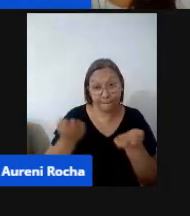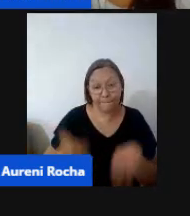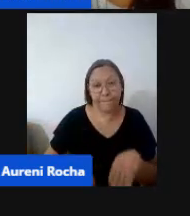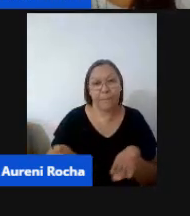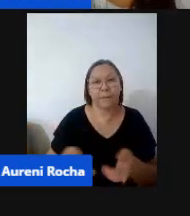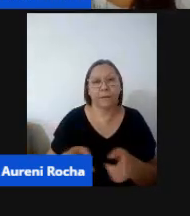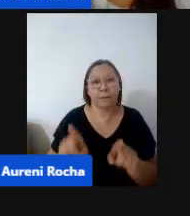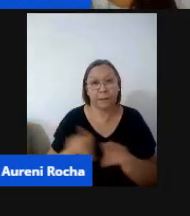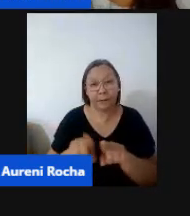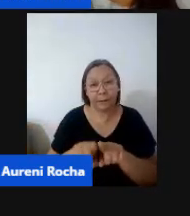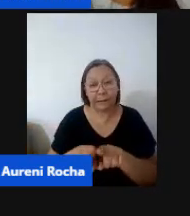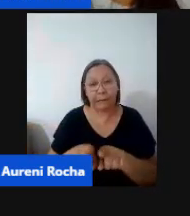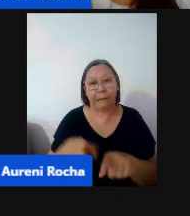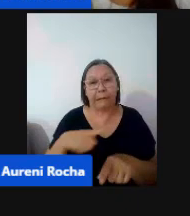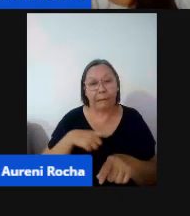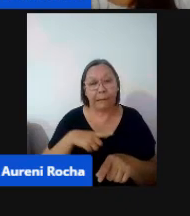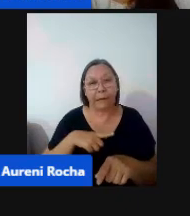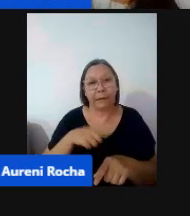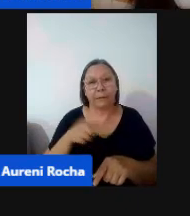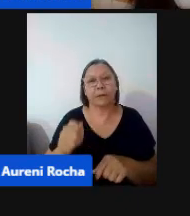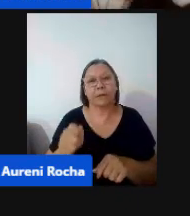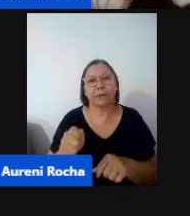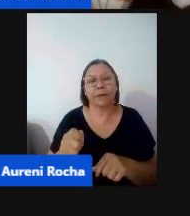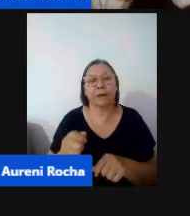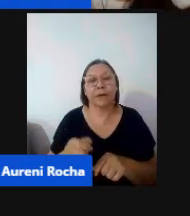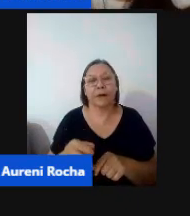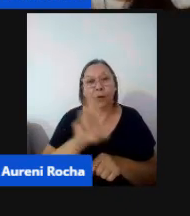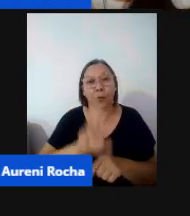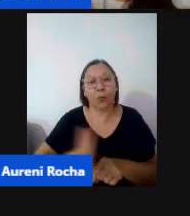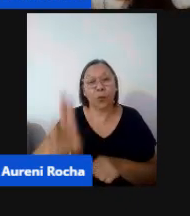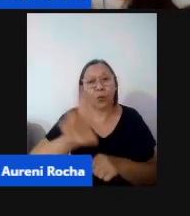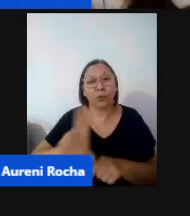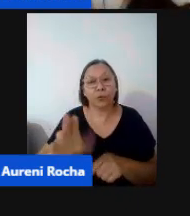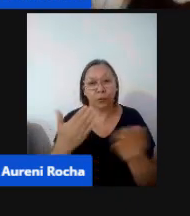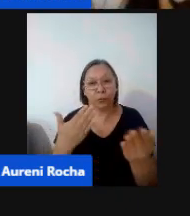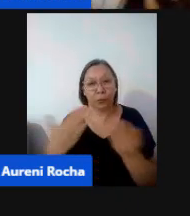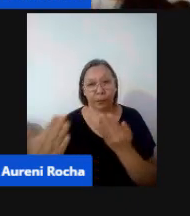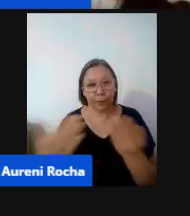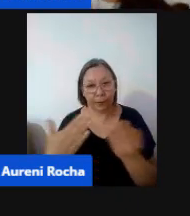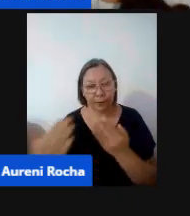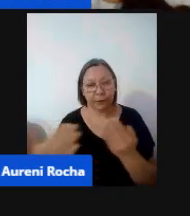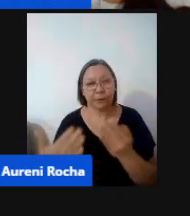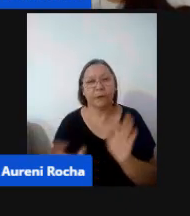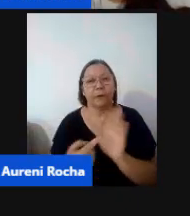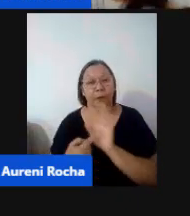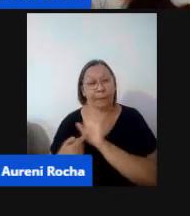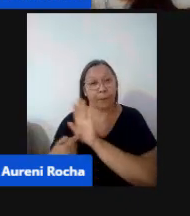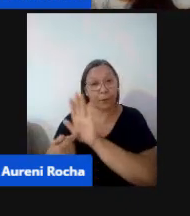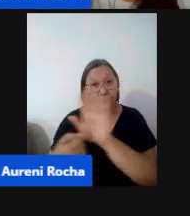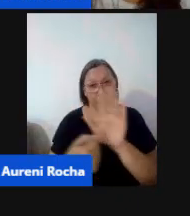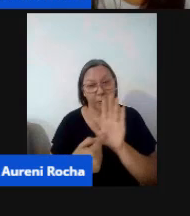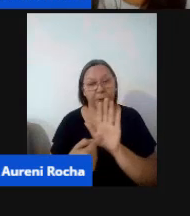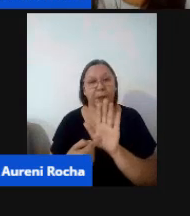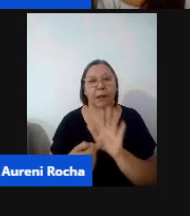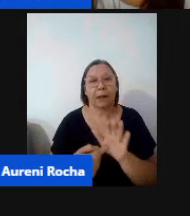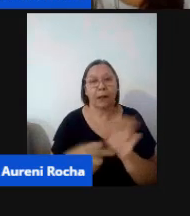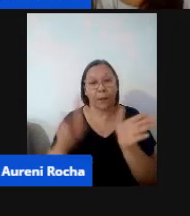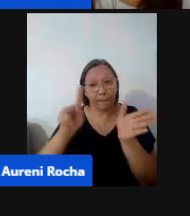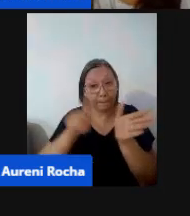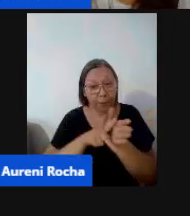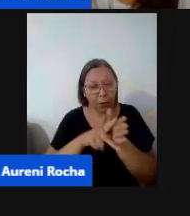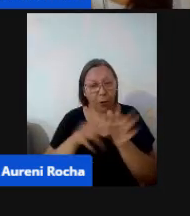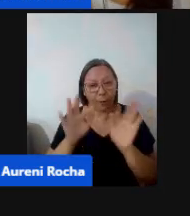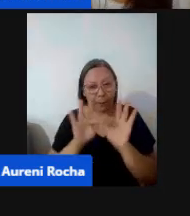esses comparativos. Então, você pode mostrar a sua família, ou você pode mostrar a família de alguém, ou algum aluno